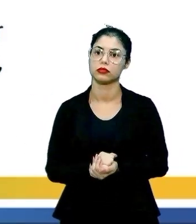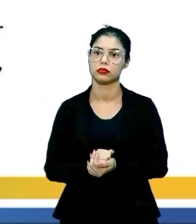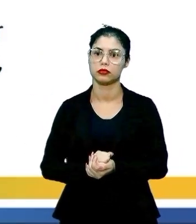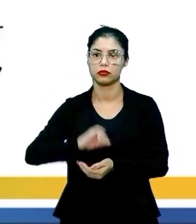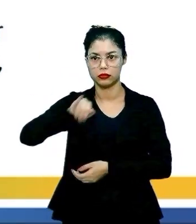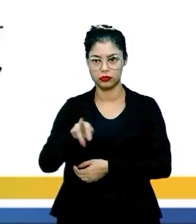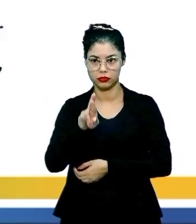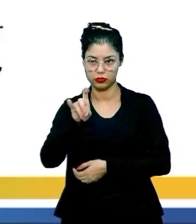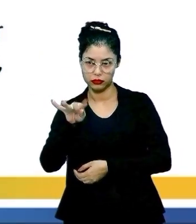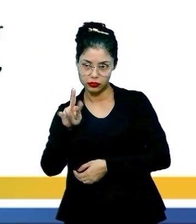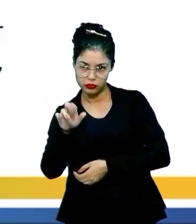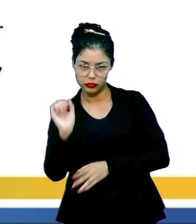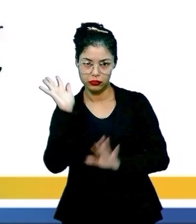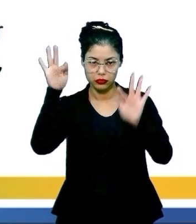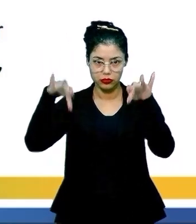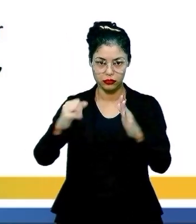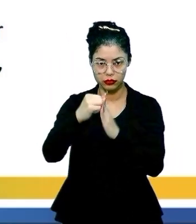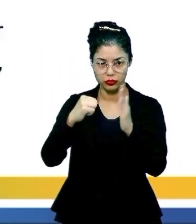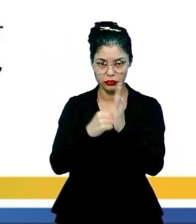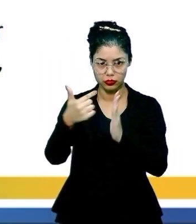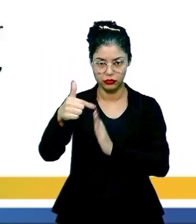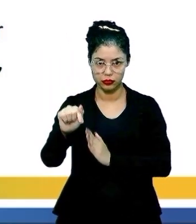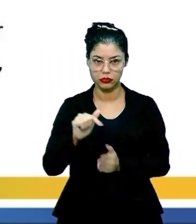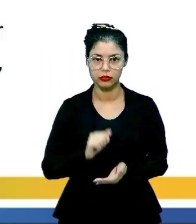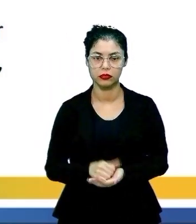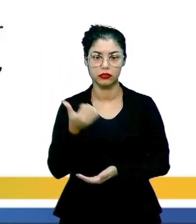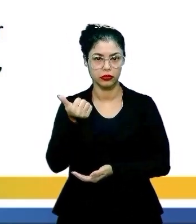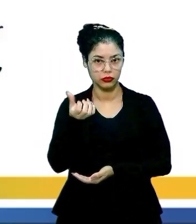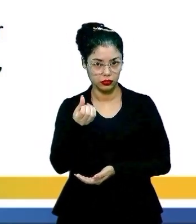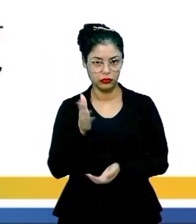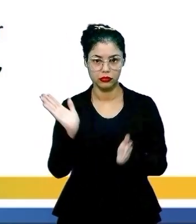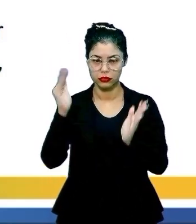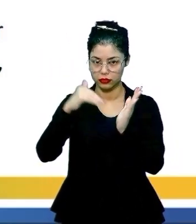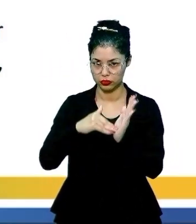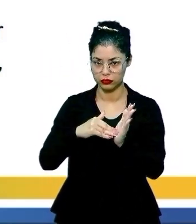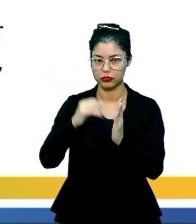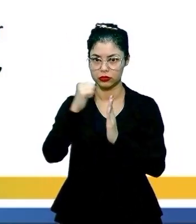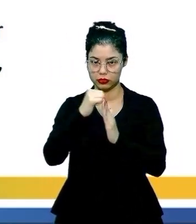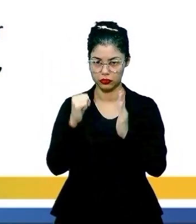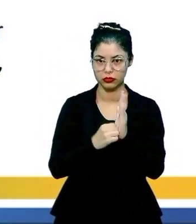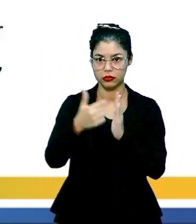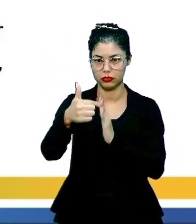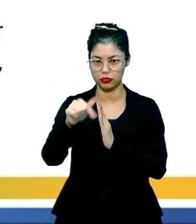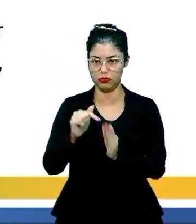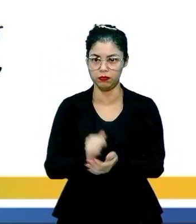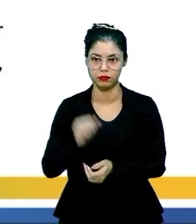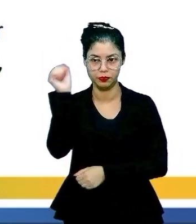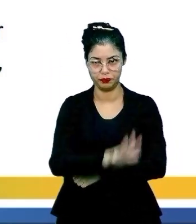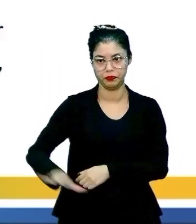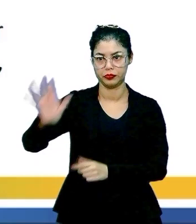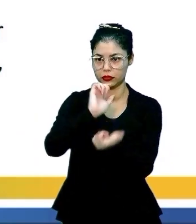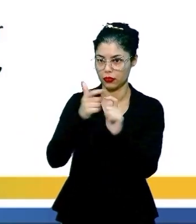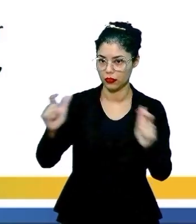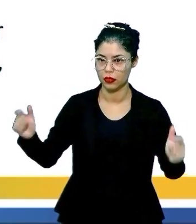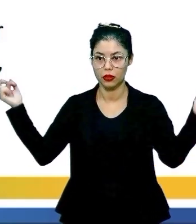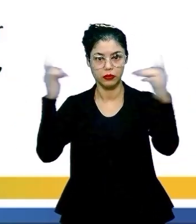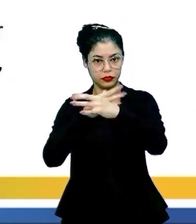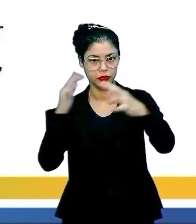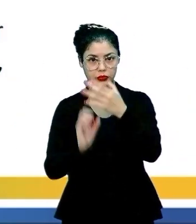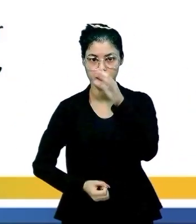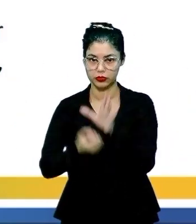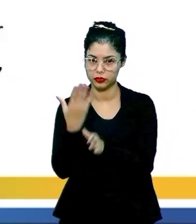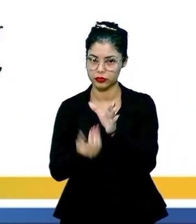por intermédio dos jesuítas no final do século XVI. Só a partir do século XVII generaliza-se nos